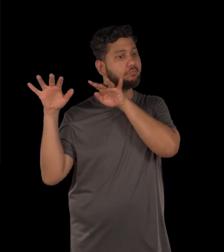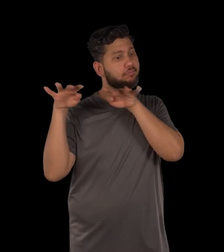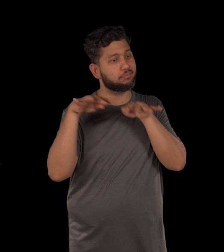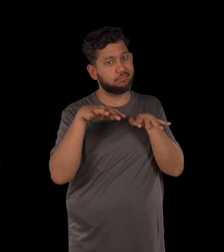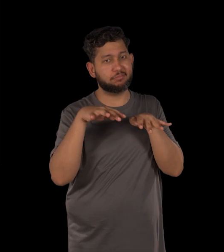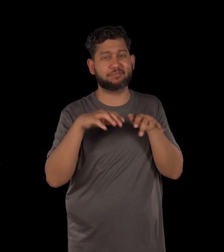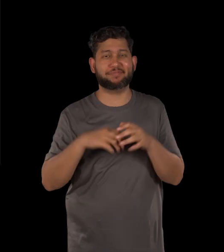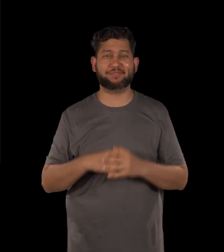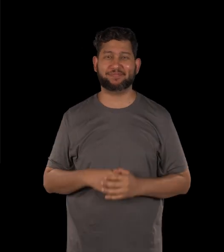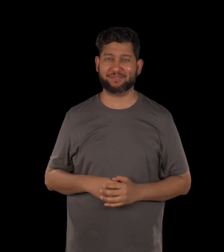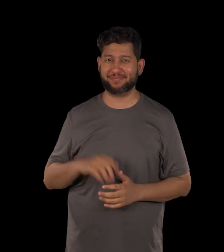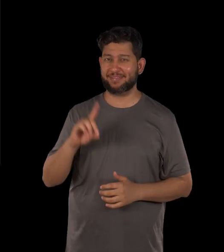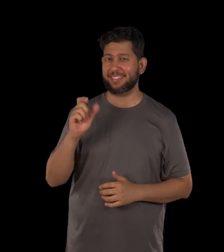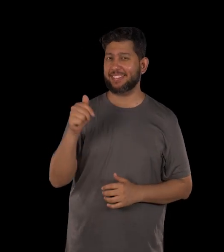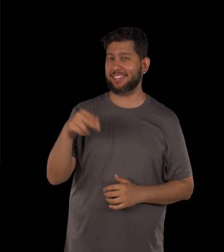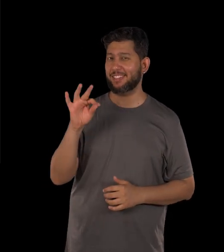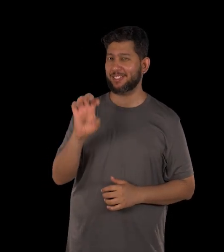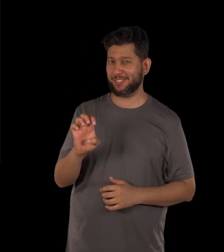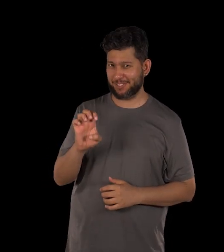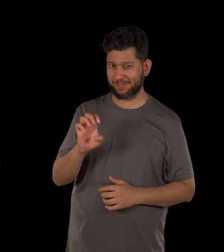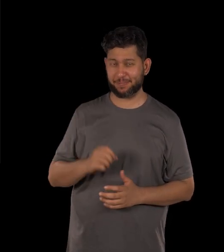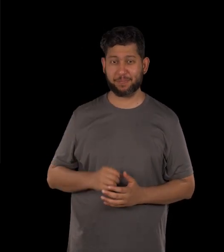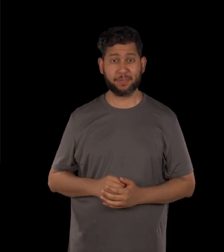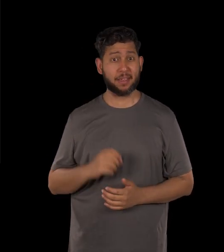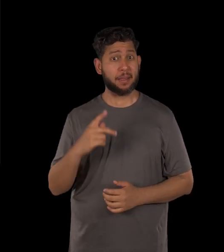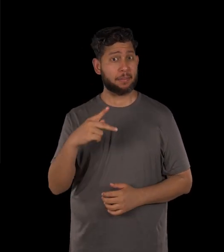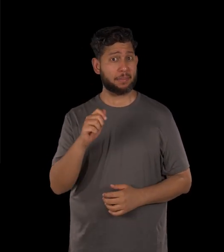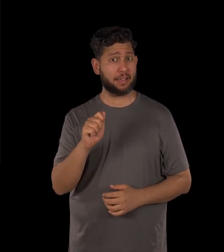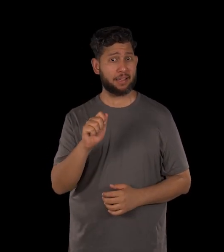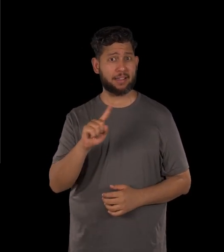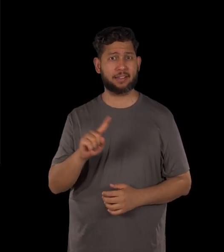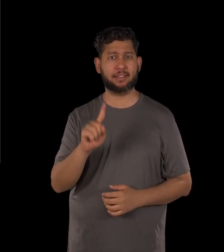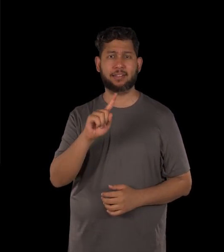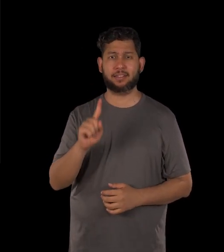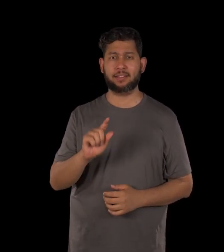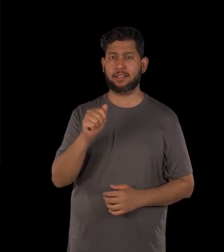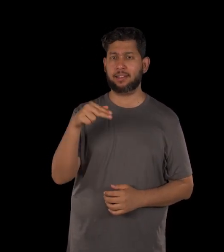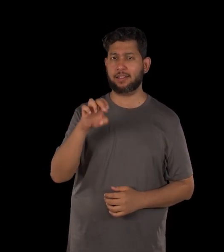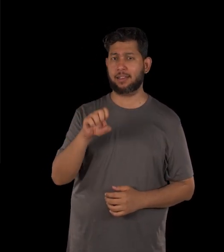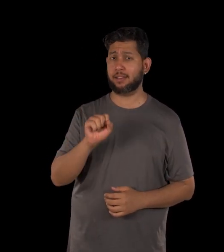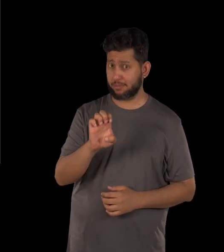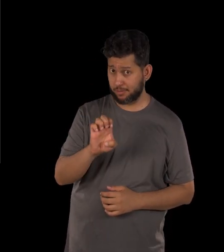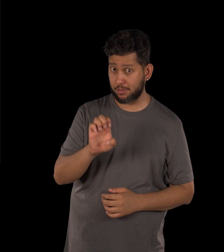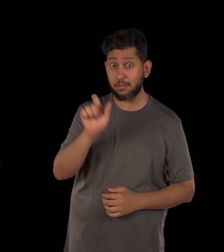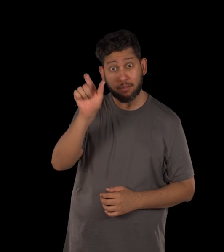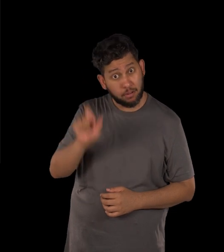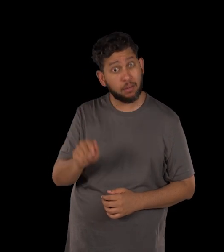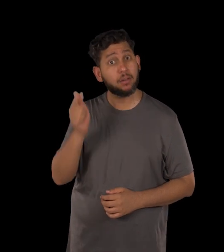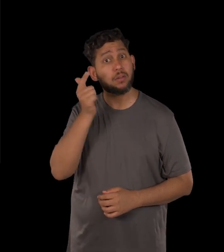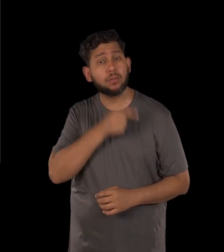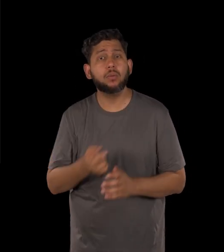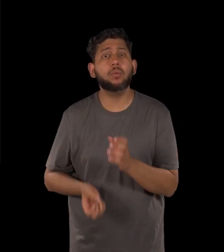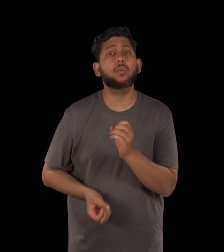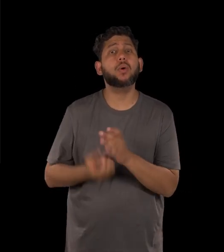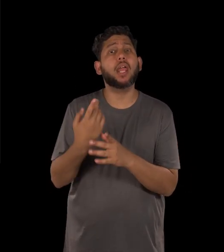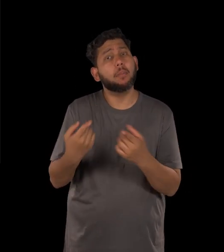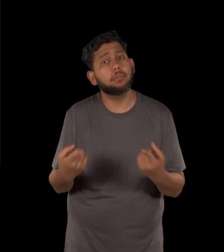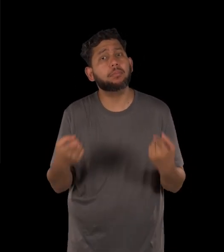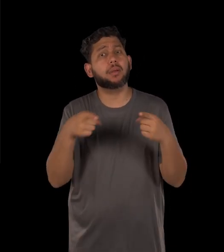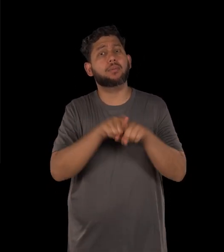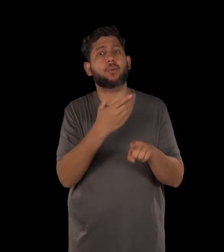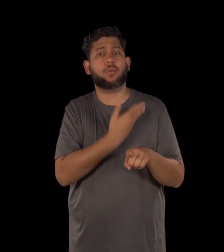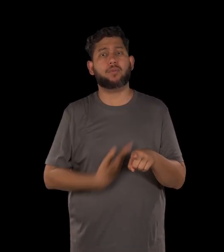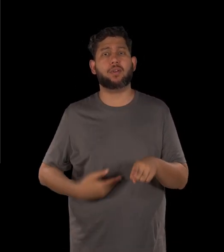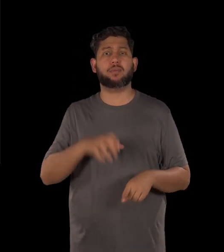Dante Pazzanese, um dos grandes empreendedores da saúde brasileira, consegue viabilizar com o governo estadual a construção